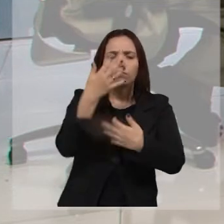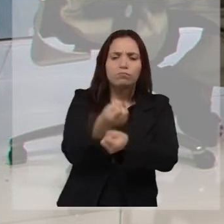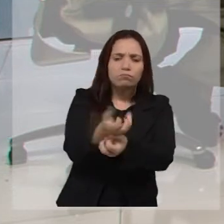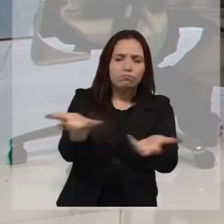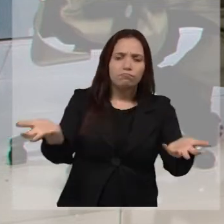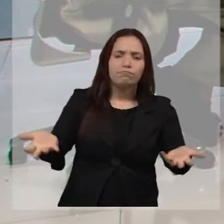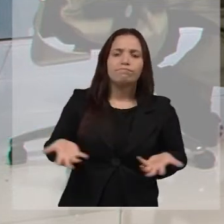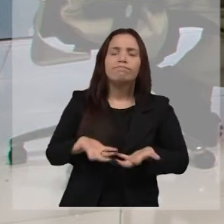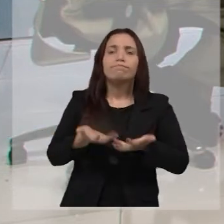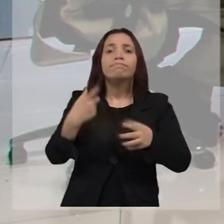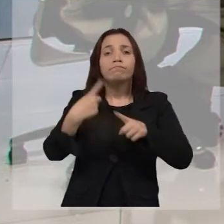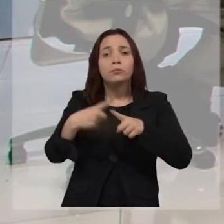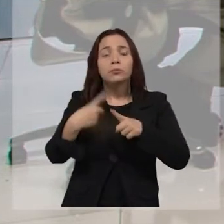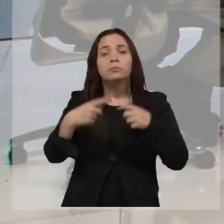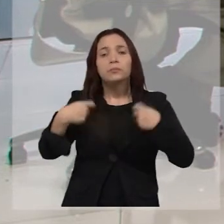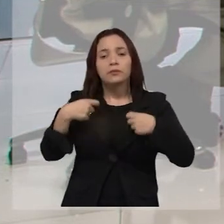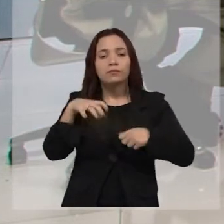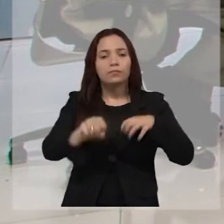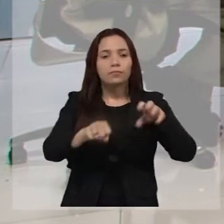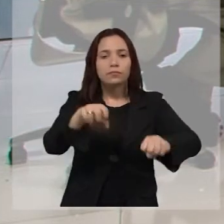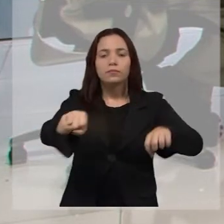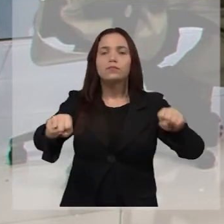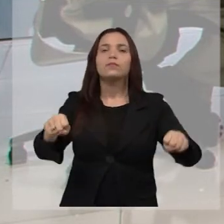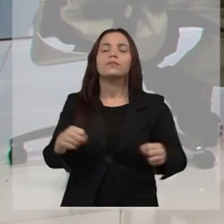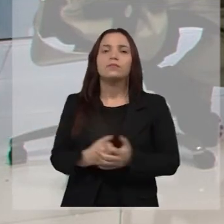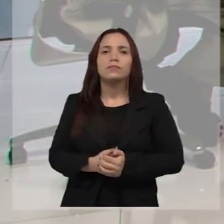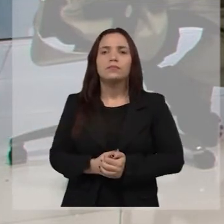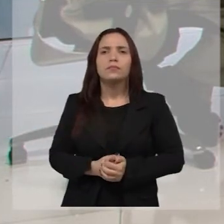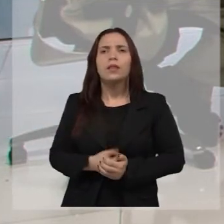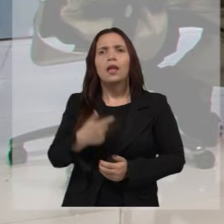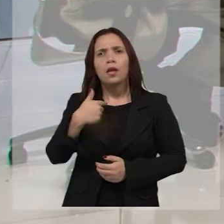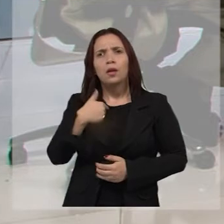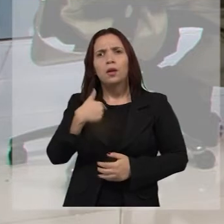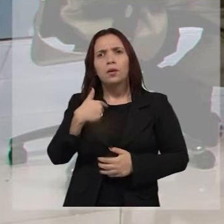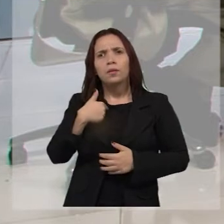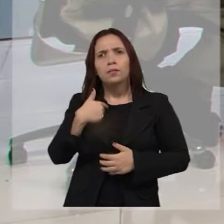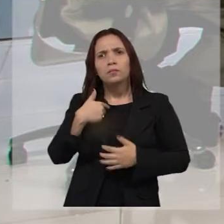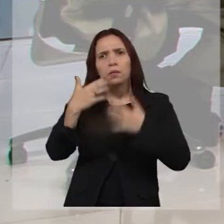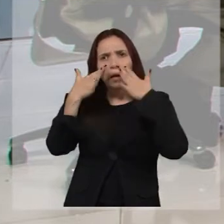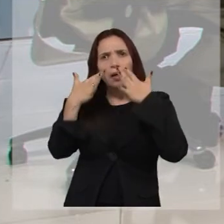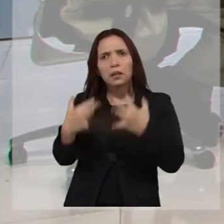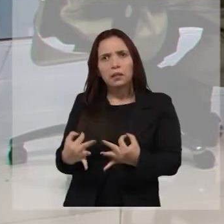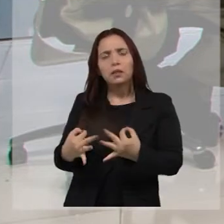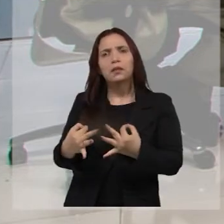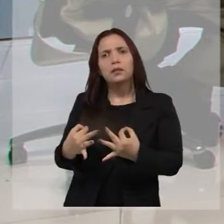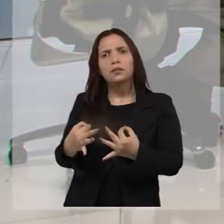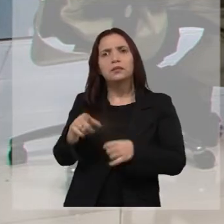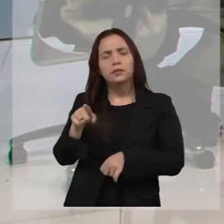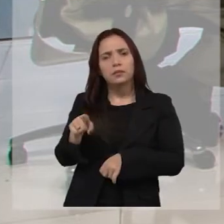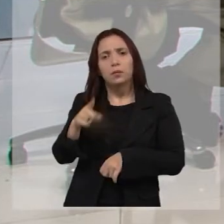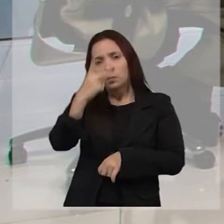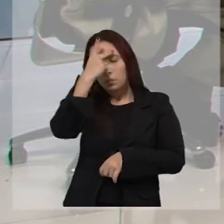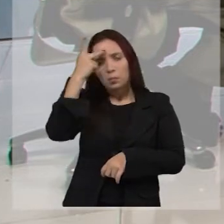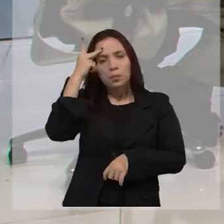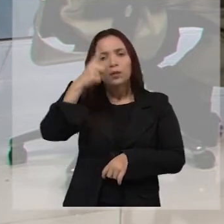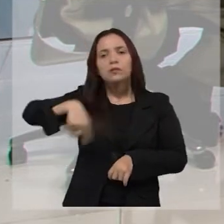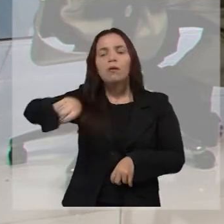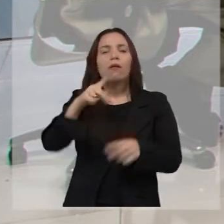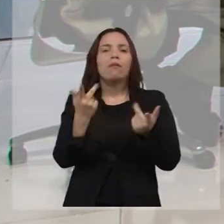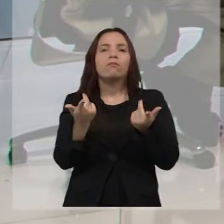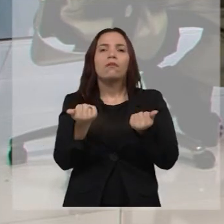bem organizado. Tudo criado para ocupar, né? A ideia é ocupar o preso. O que me chamou a atenção é isso, que não há